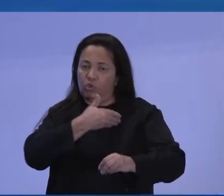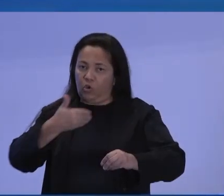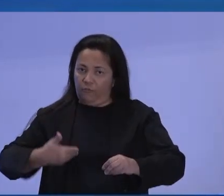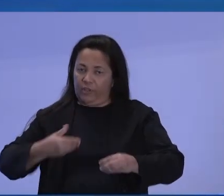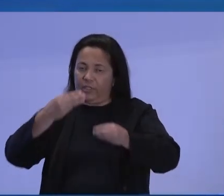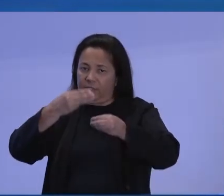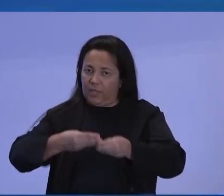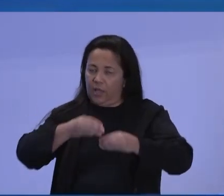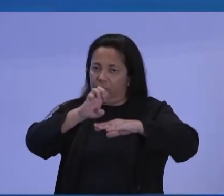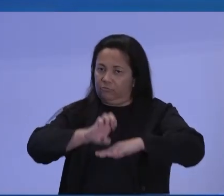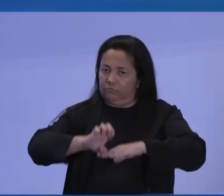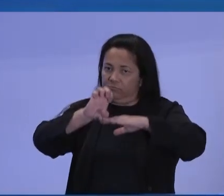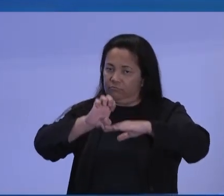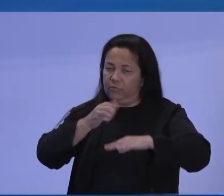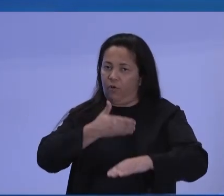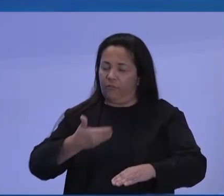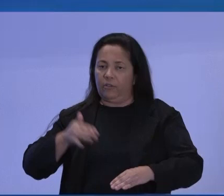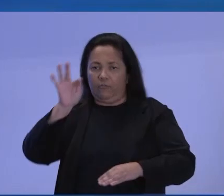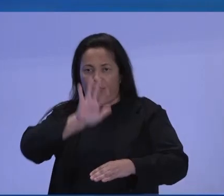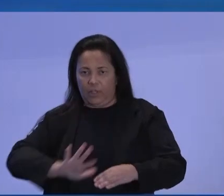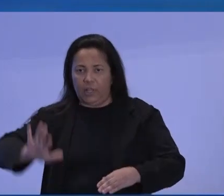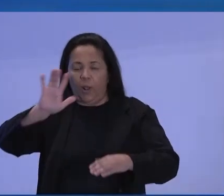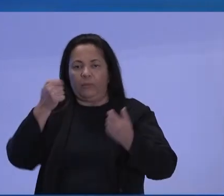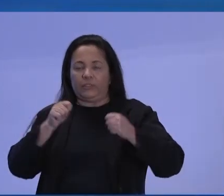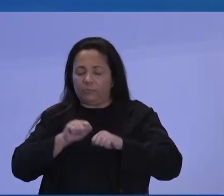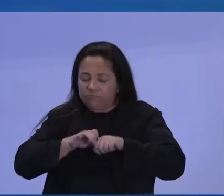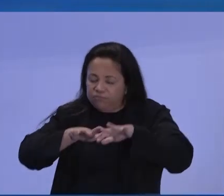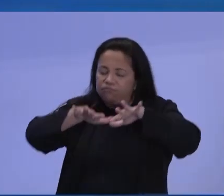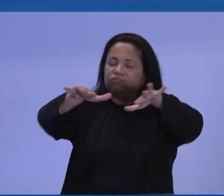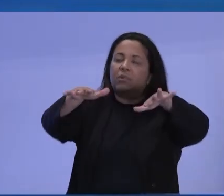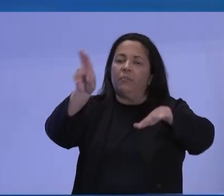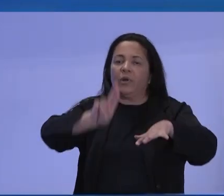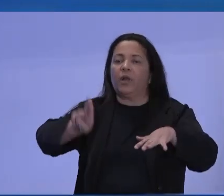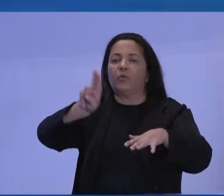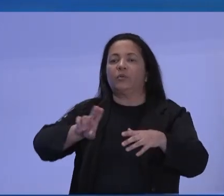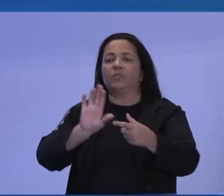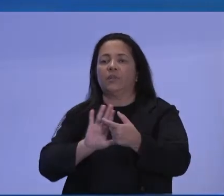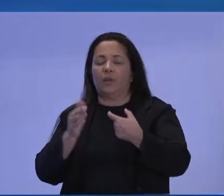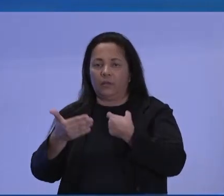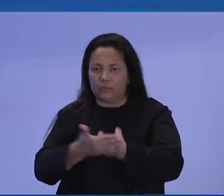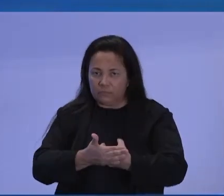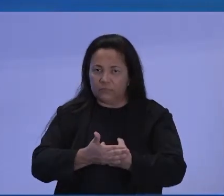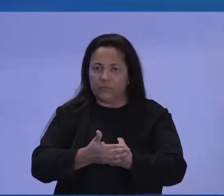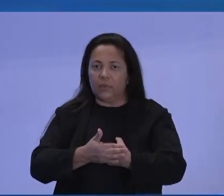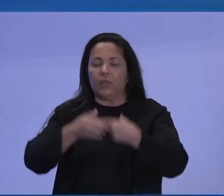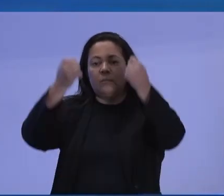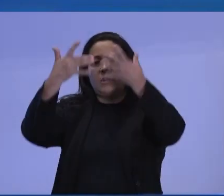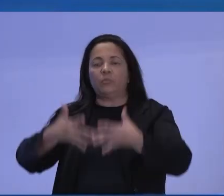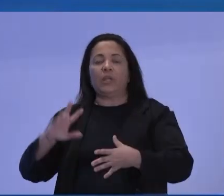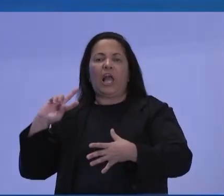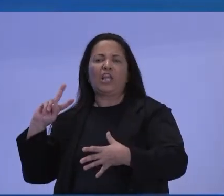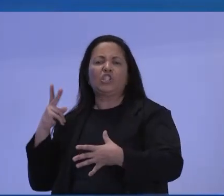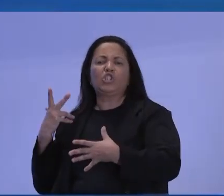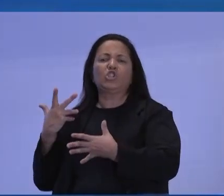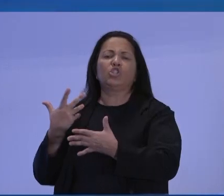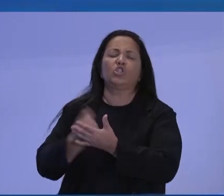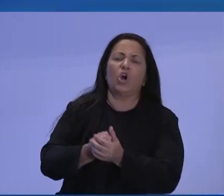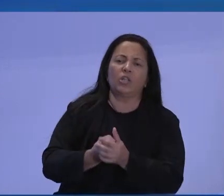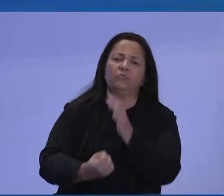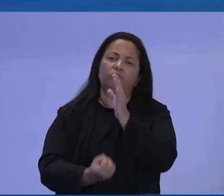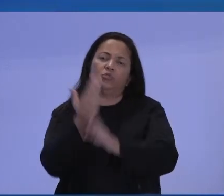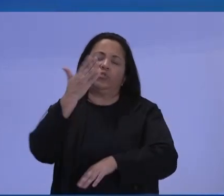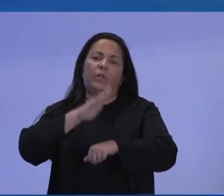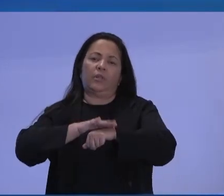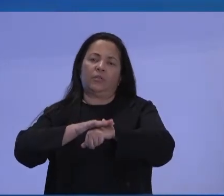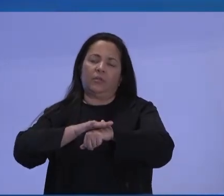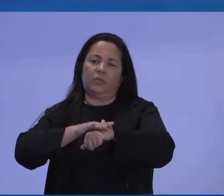Esses passos foram importantes para ampliar a compreensão da história da hanseníase, enquanto uma trajetória que não é